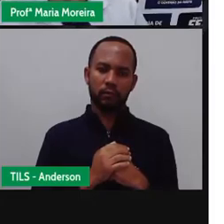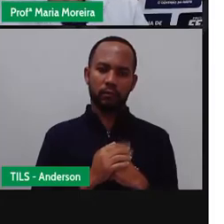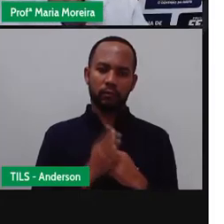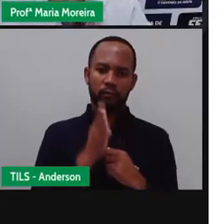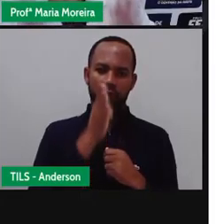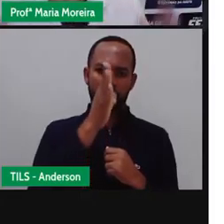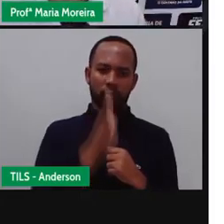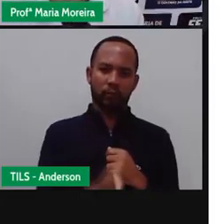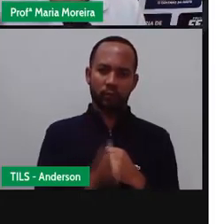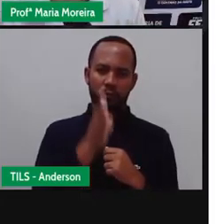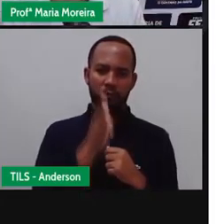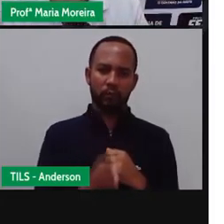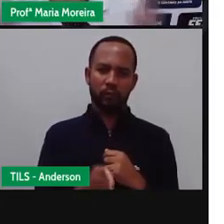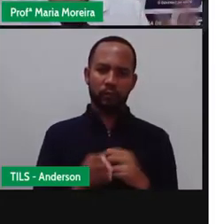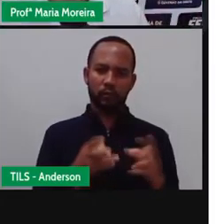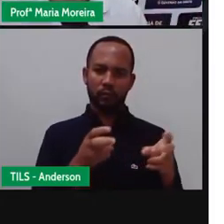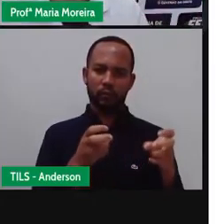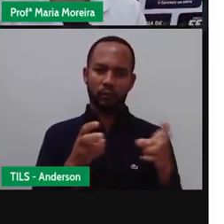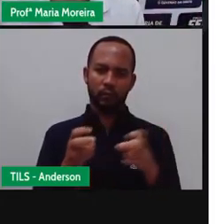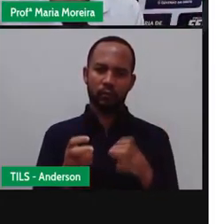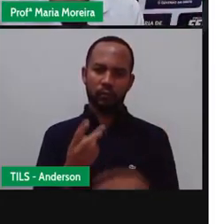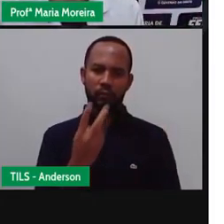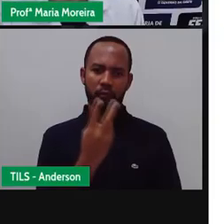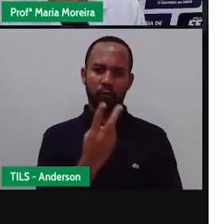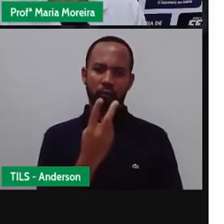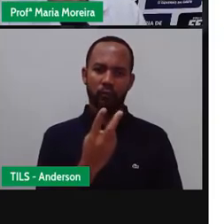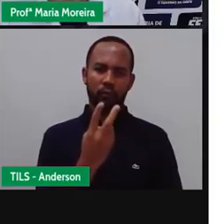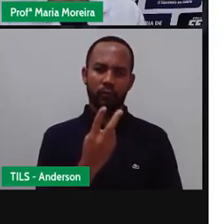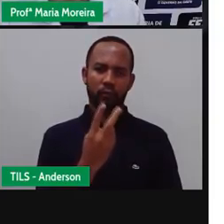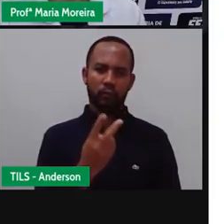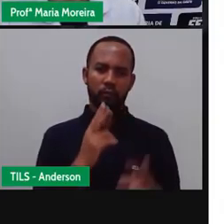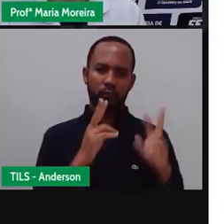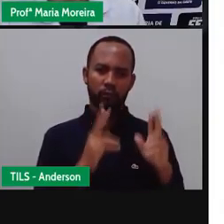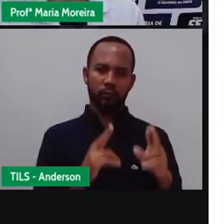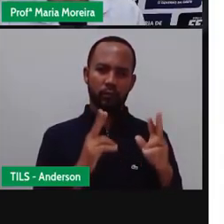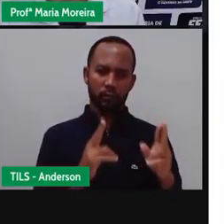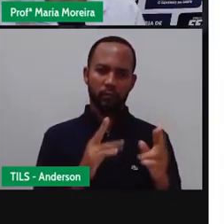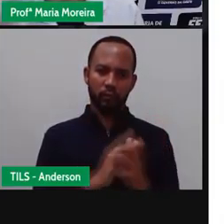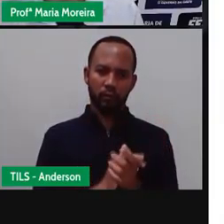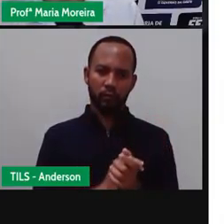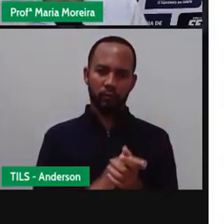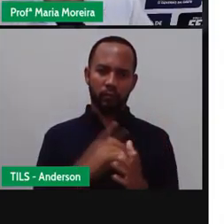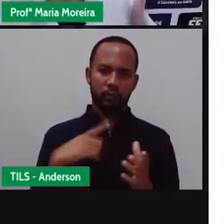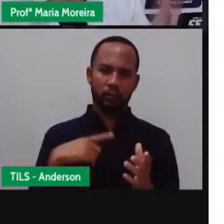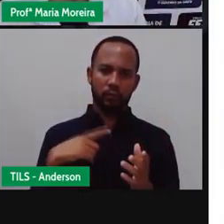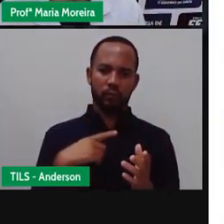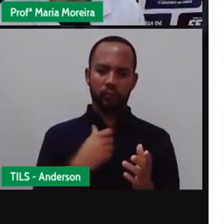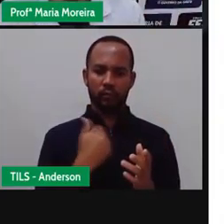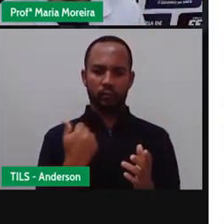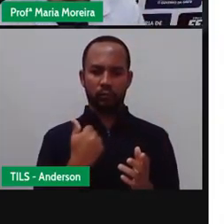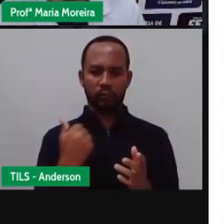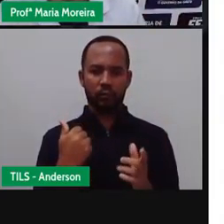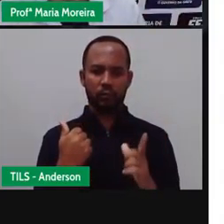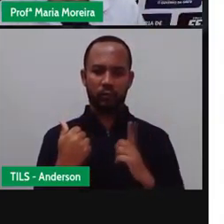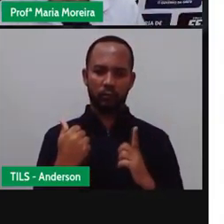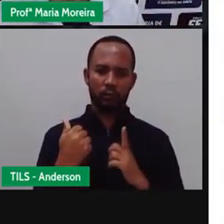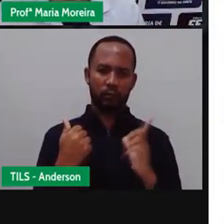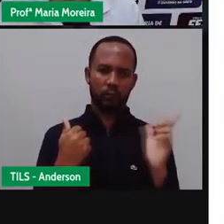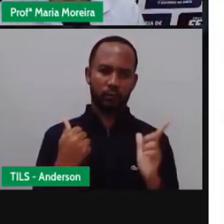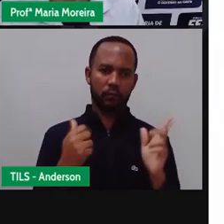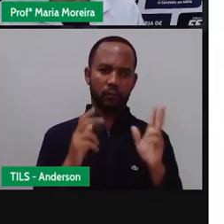meio. E para vocês perceberem que os dois lados, eles são o quê? Iguais, não é isso? Que o que tem de um lado também vai ter o quê?